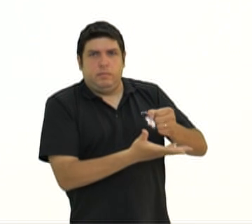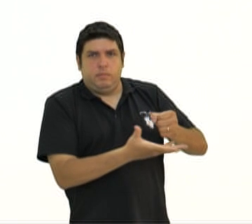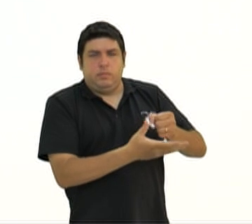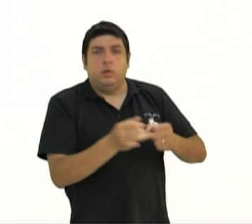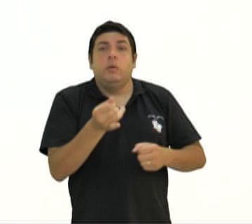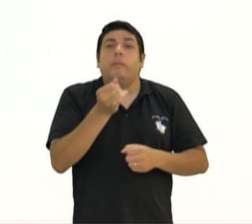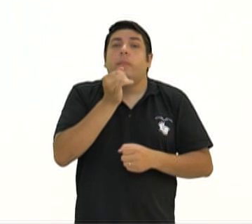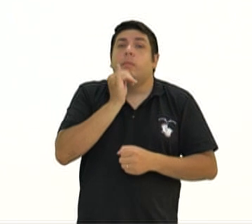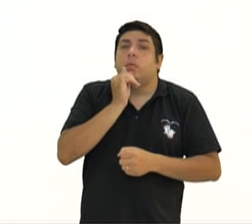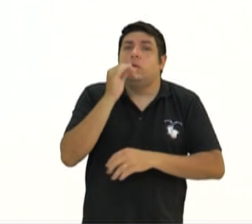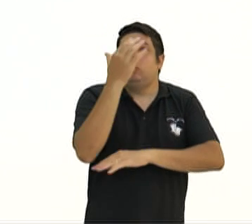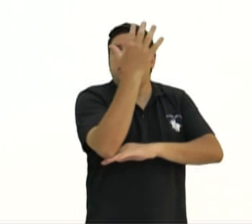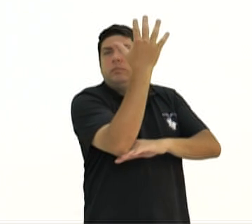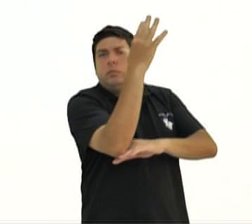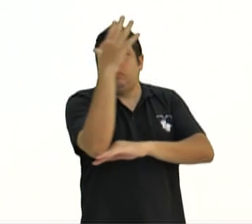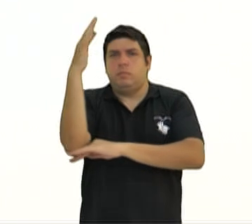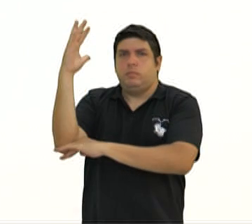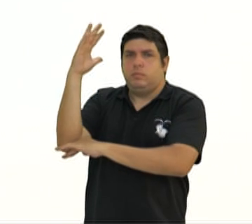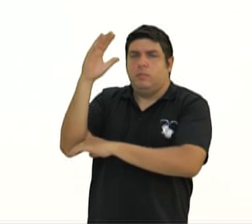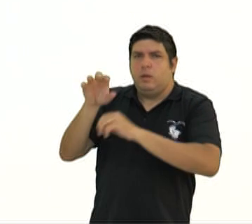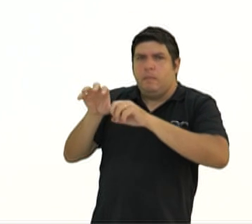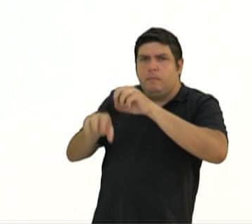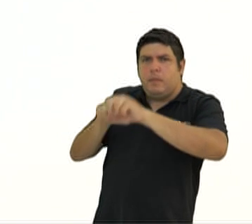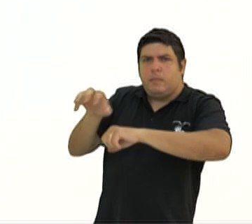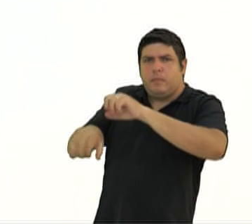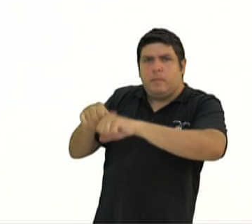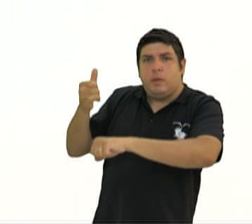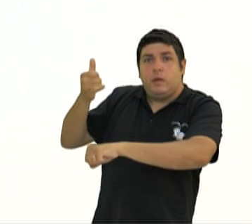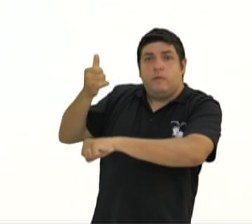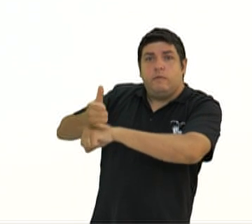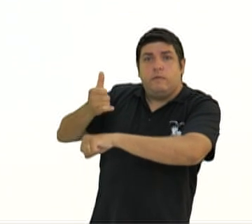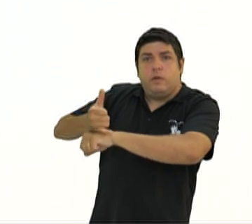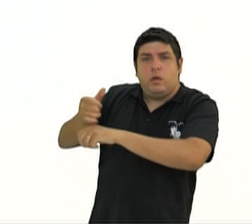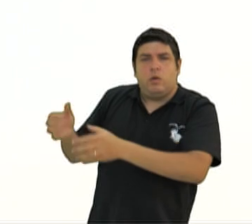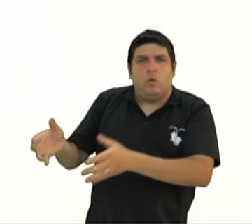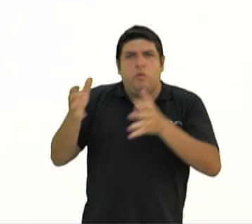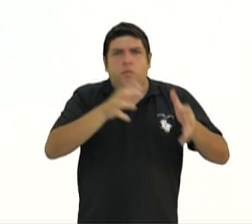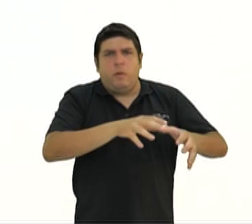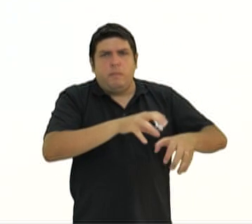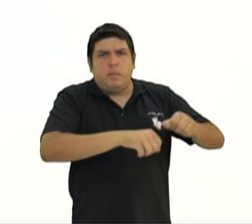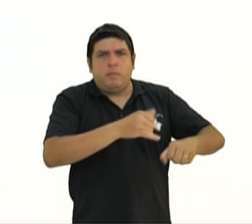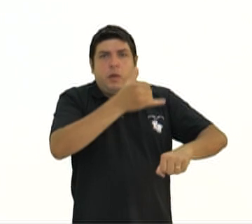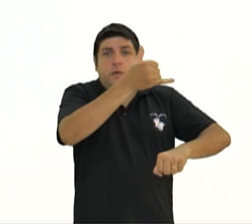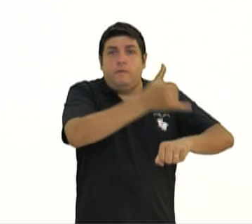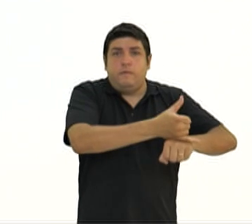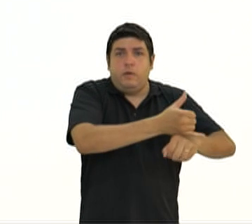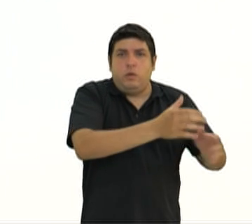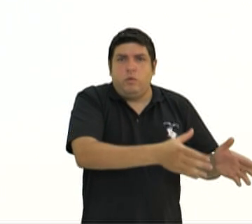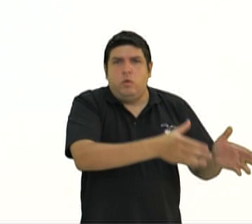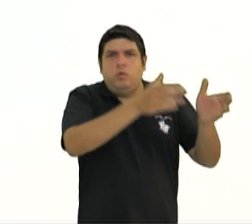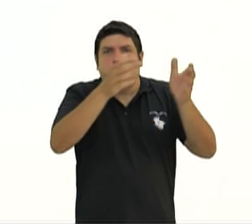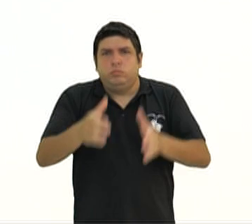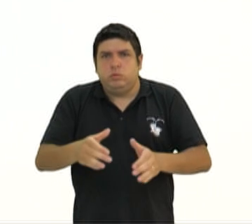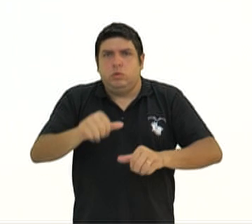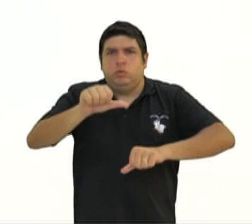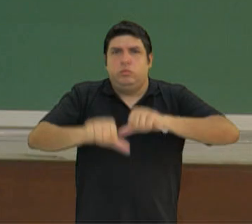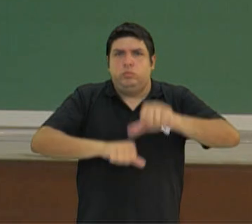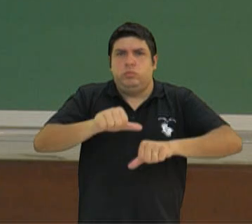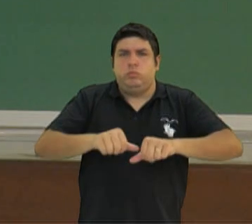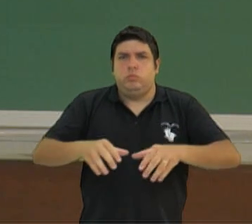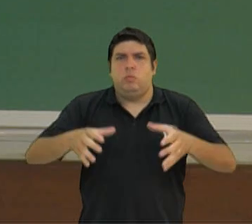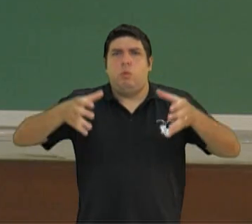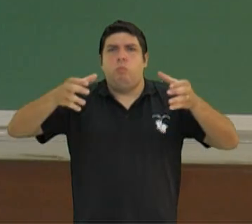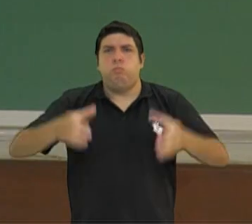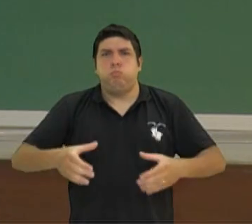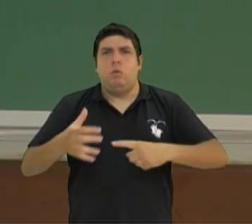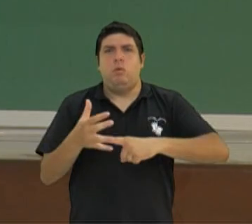ferro e vai transformar numa carcaça de motor, que depois vai ser utilizado lá na indústria automobilística. Então, por isso é de